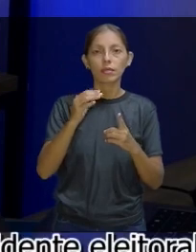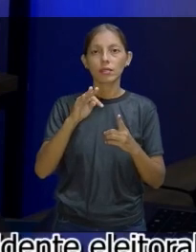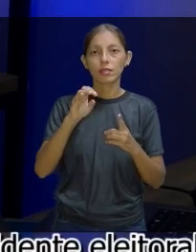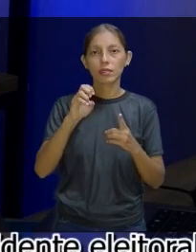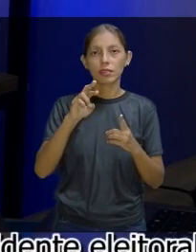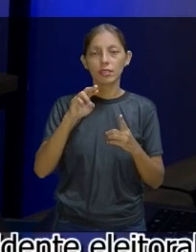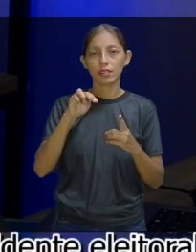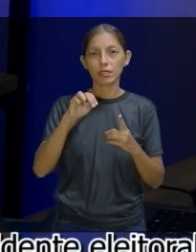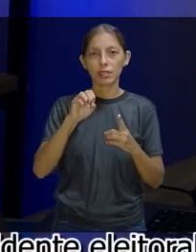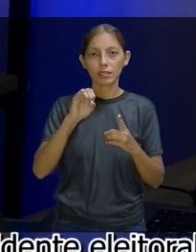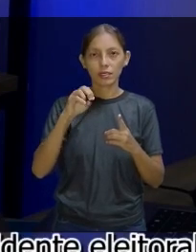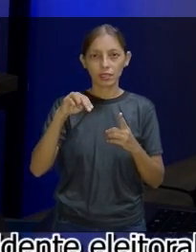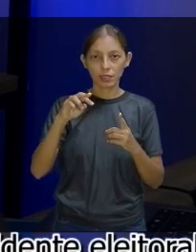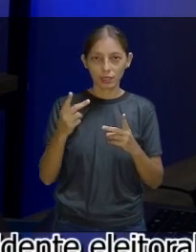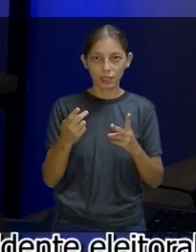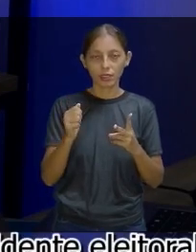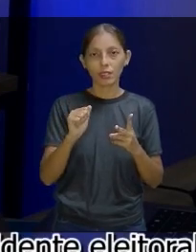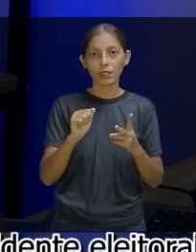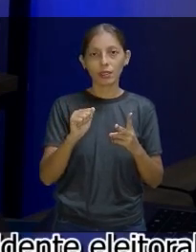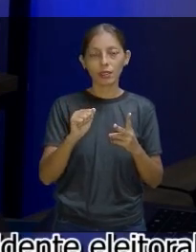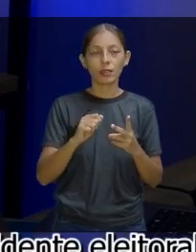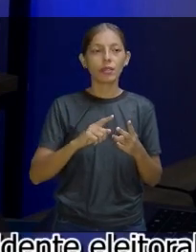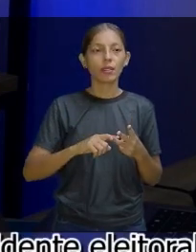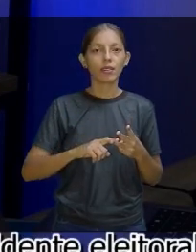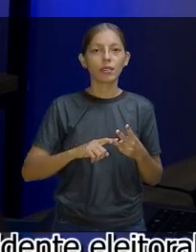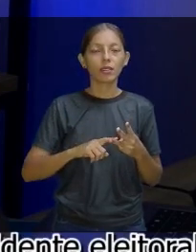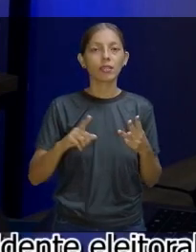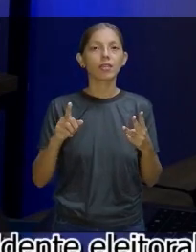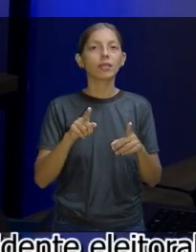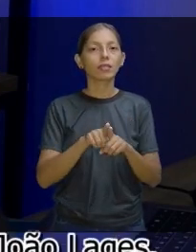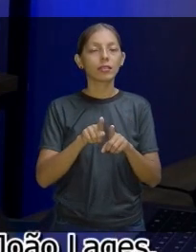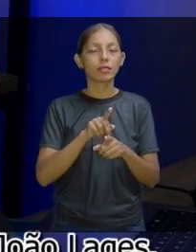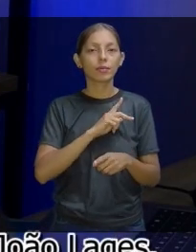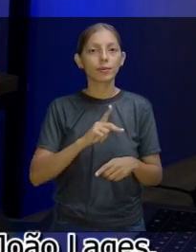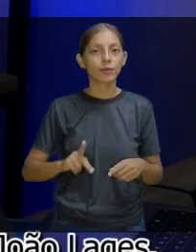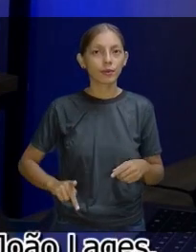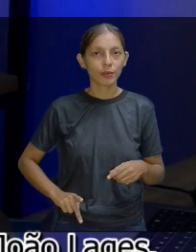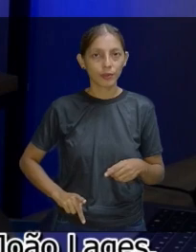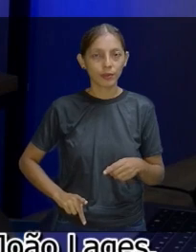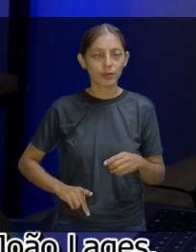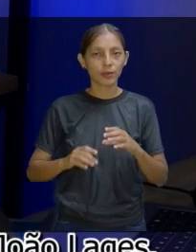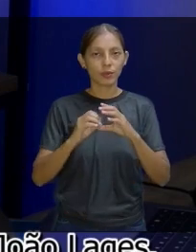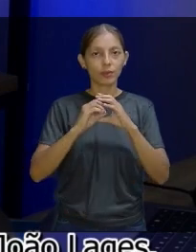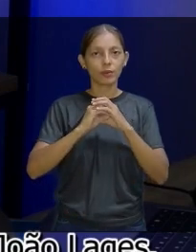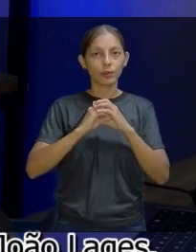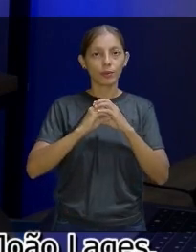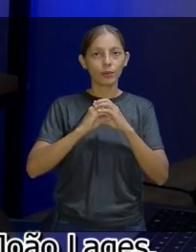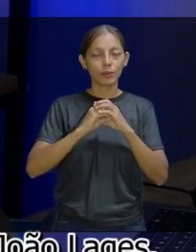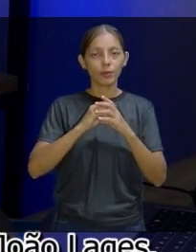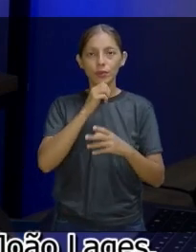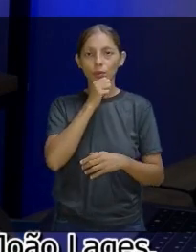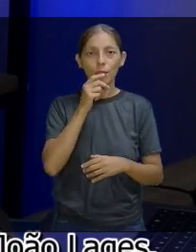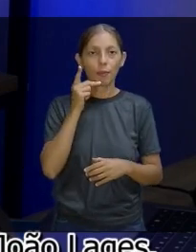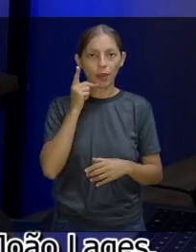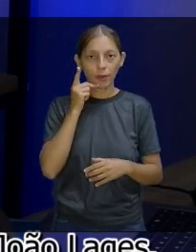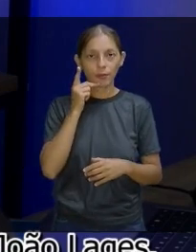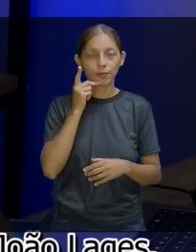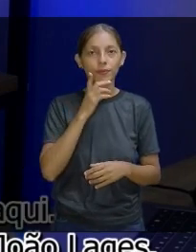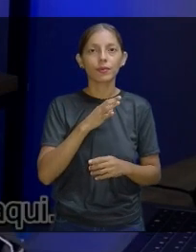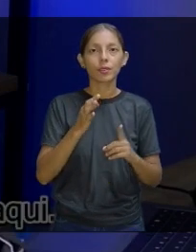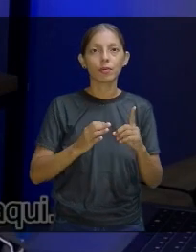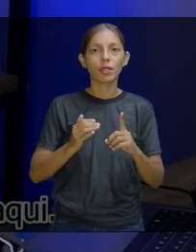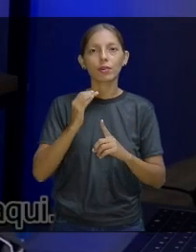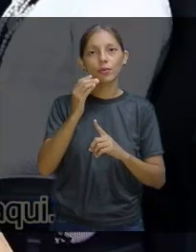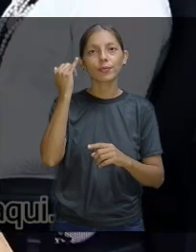Kubiak, do Tribunal Regional Eleitoral do Rio Grande do Sul, e o presidente eleitoral do Tribunal Regional Eleitoral do Amapá, desembargador João Lages.